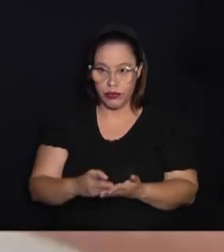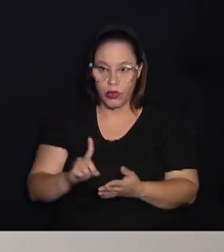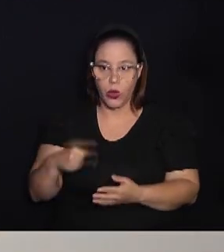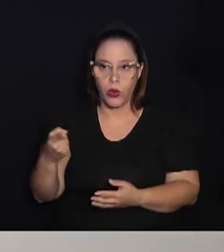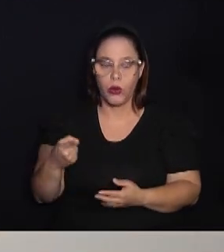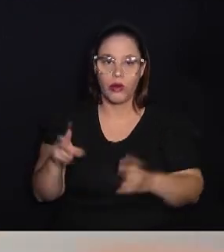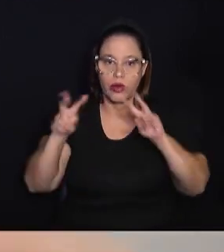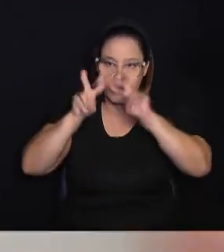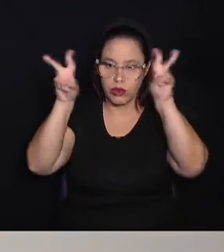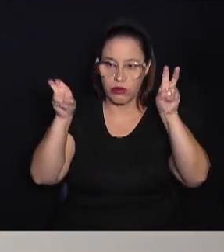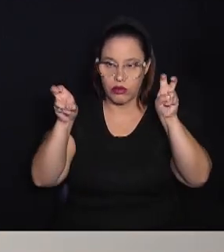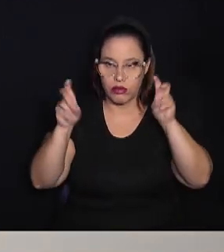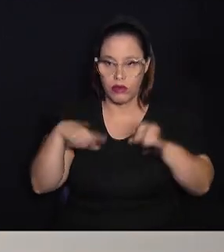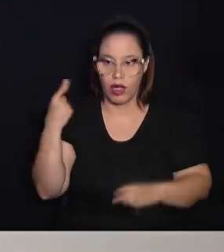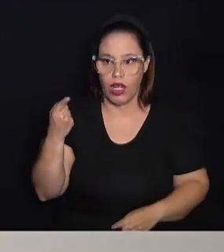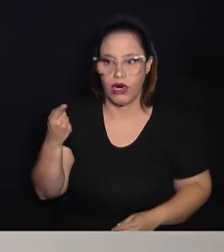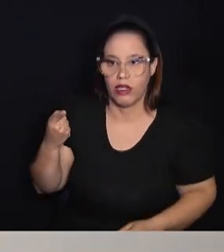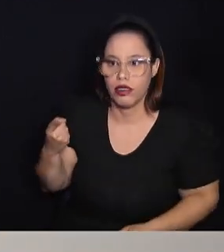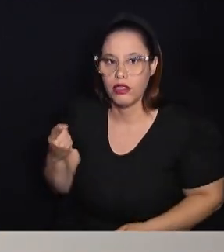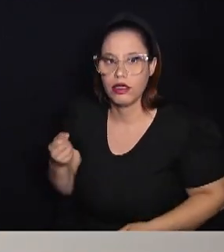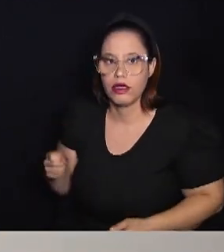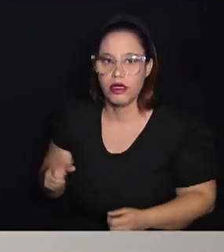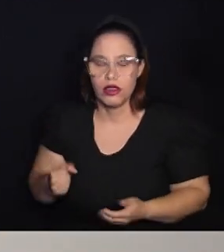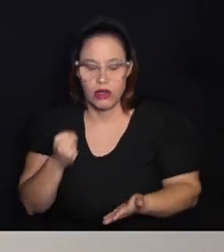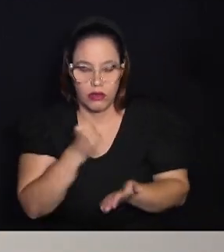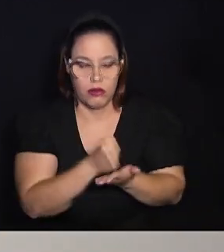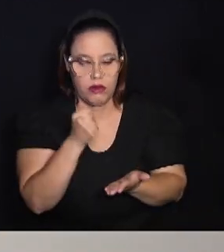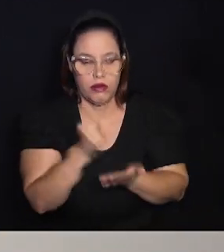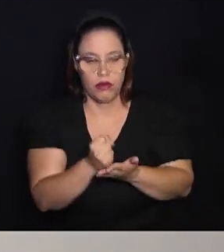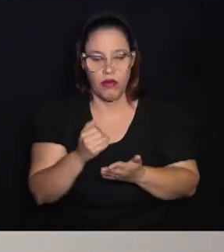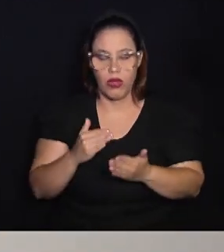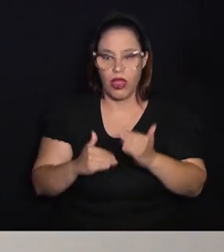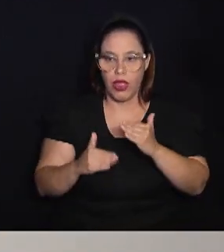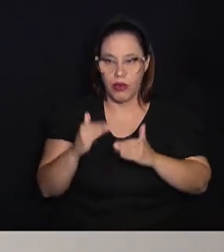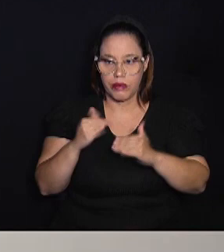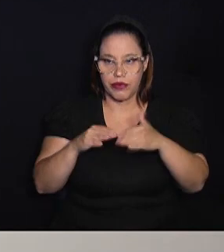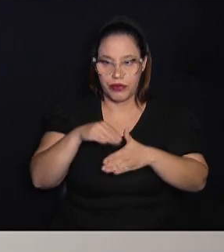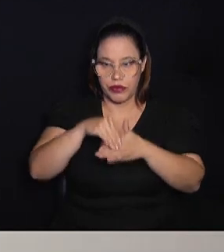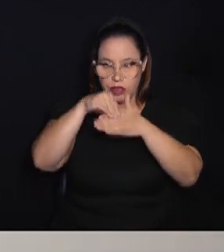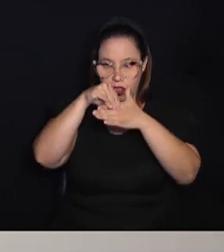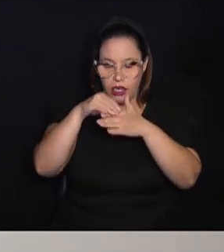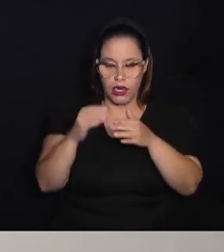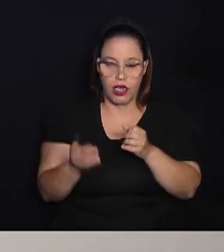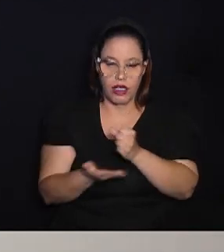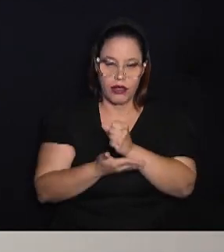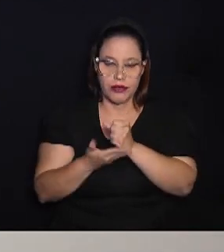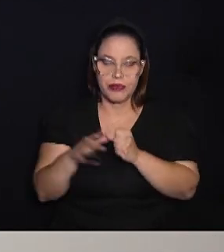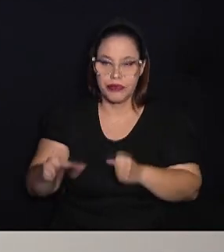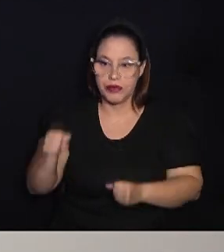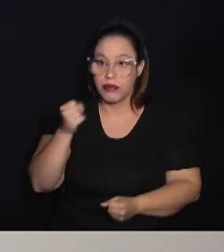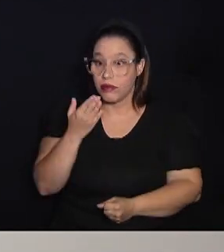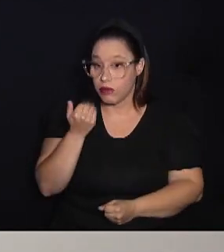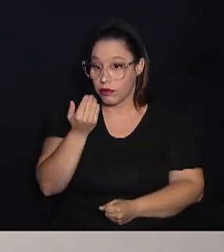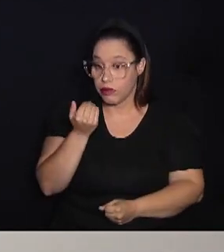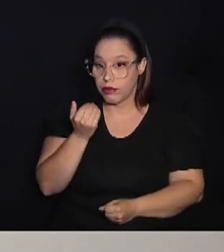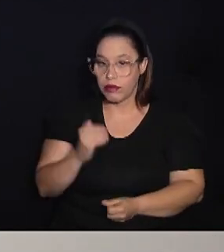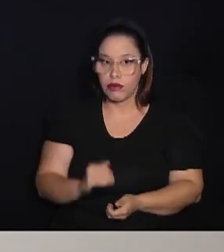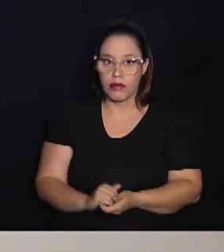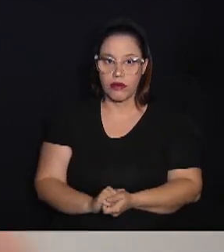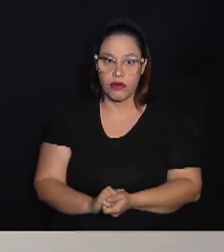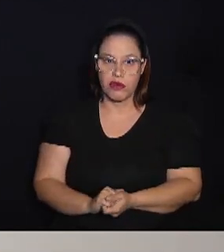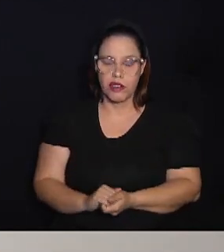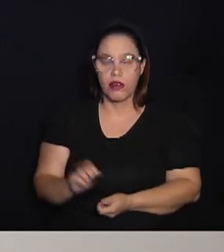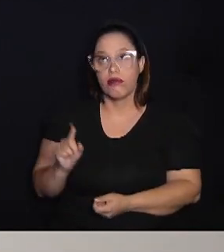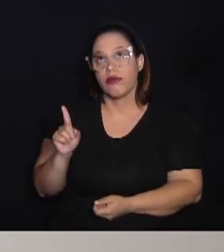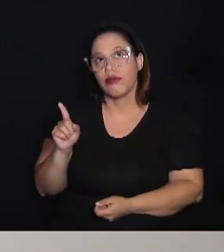temas, além da votação da manutenção das carnes na cesta básica. Se a